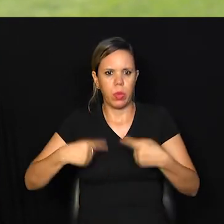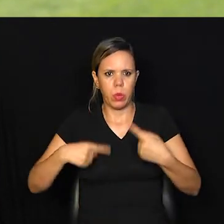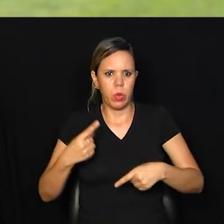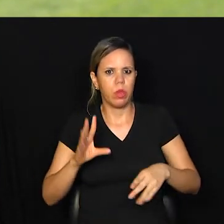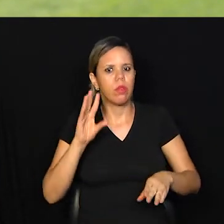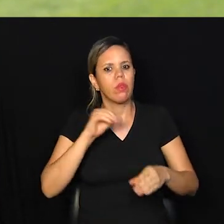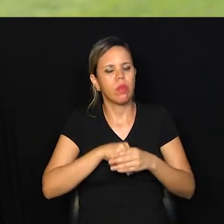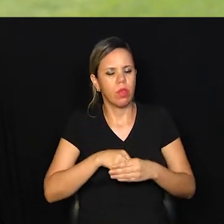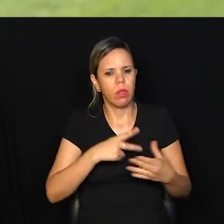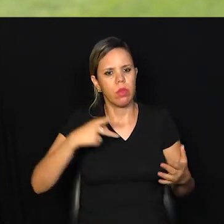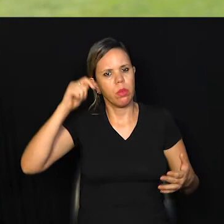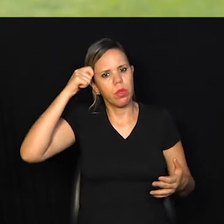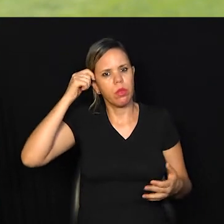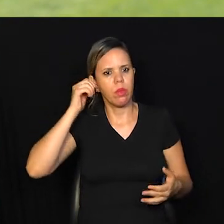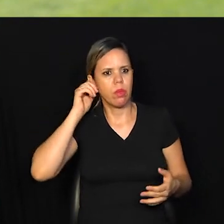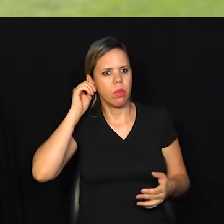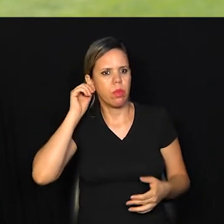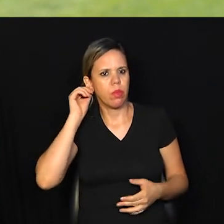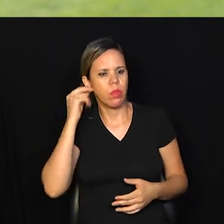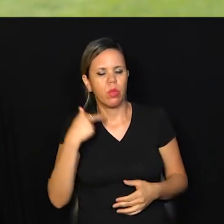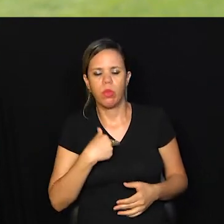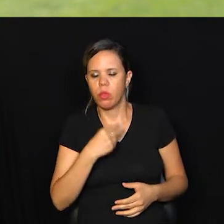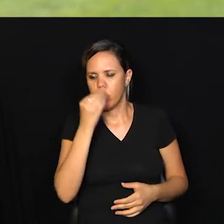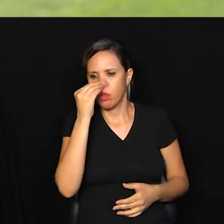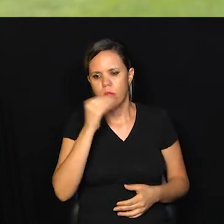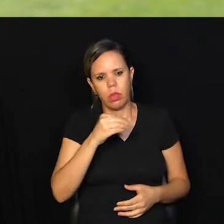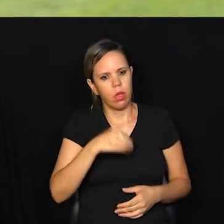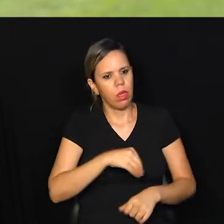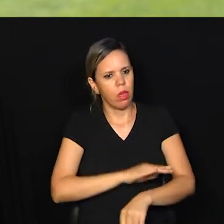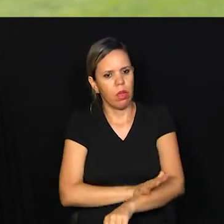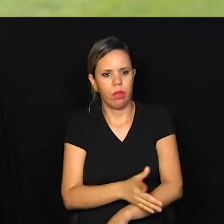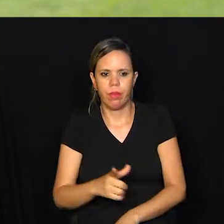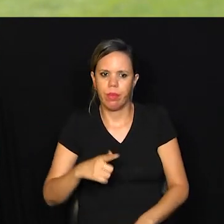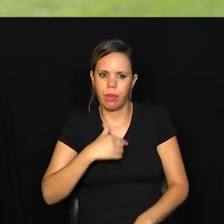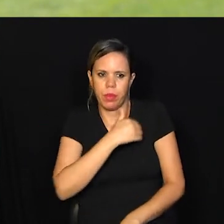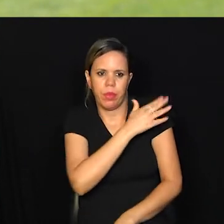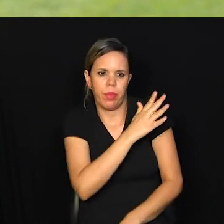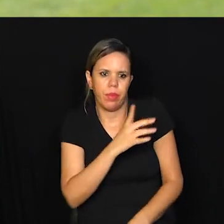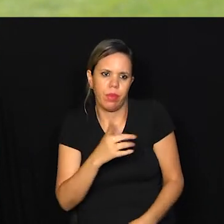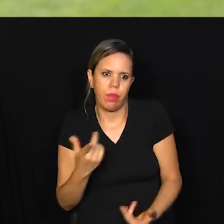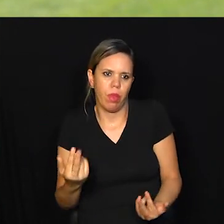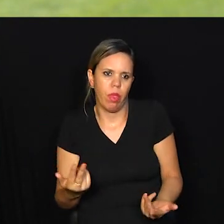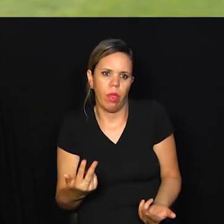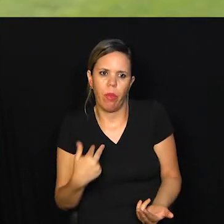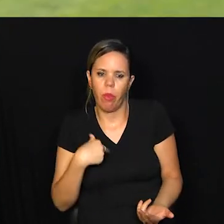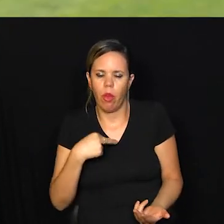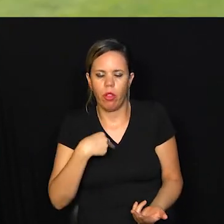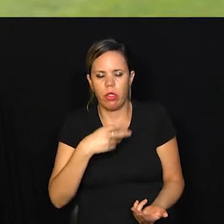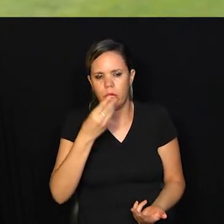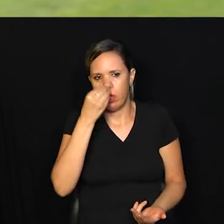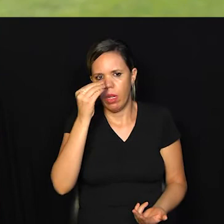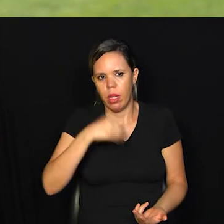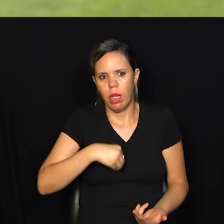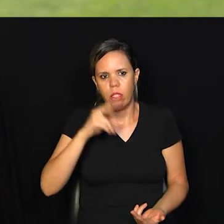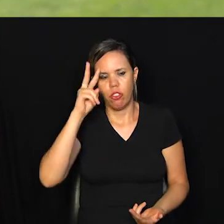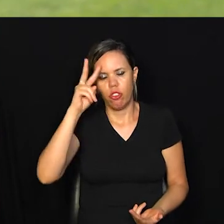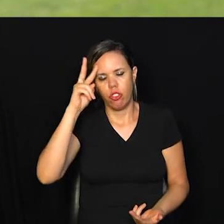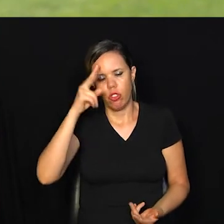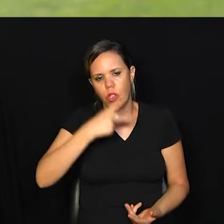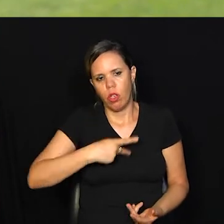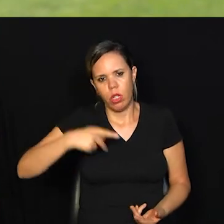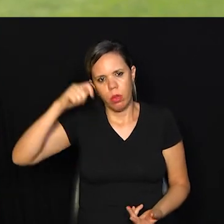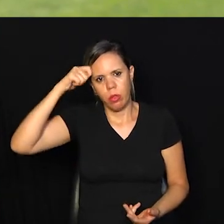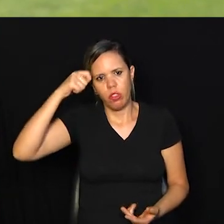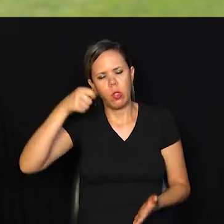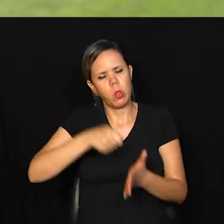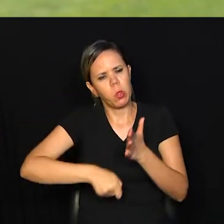Ponte Preta. Porque negar a existência do racismo é negar a existência da própria Ponte Preta. A Ponte Preta, ao reivindicar isso, né,